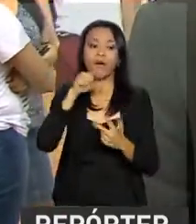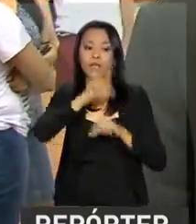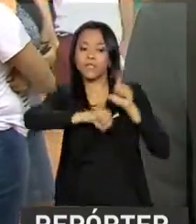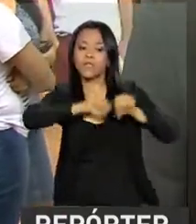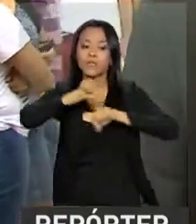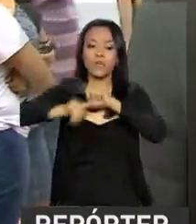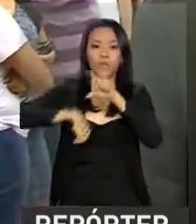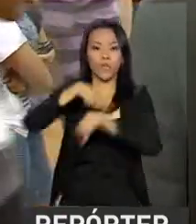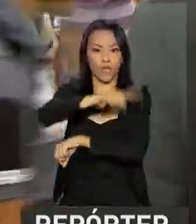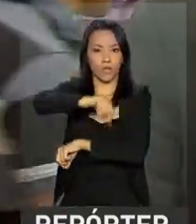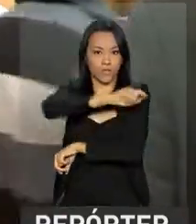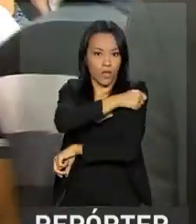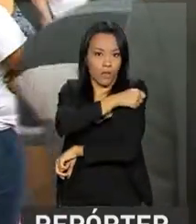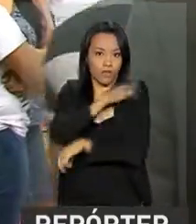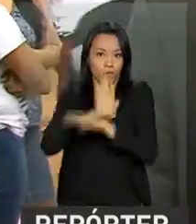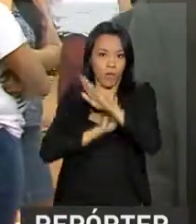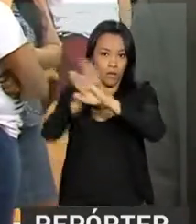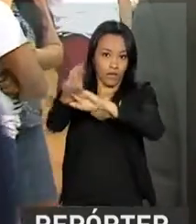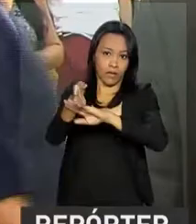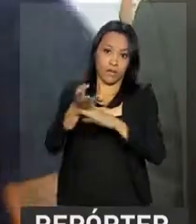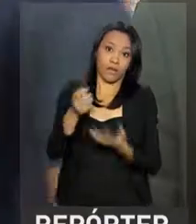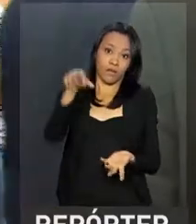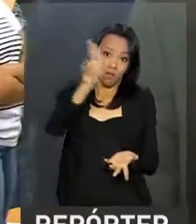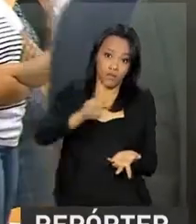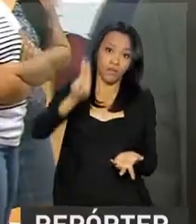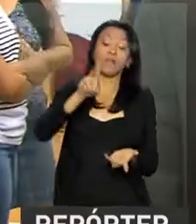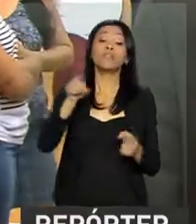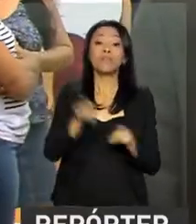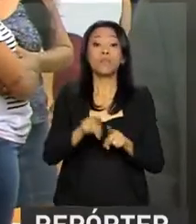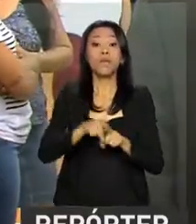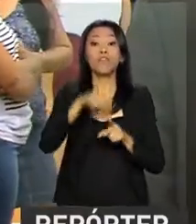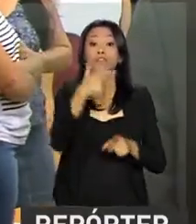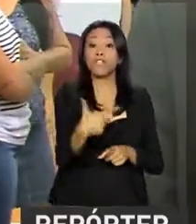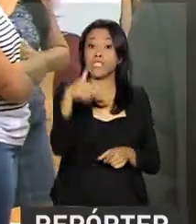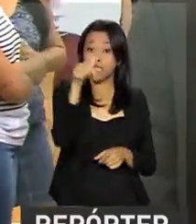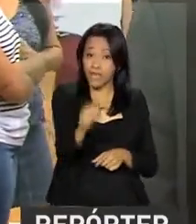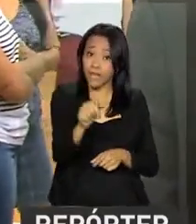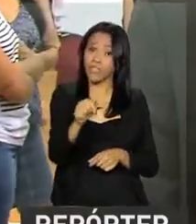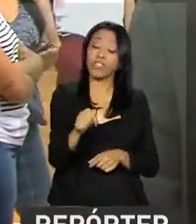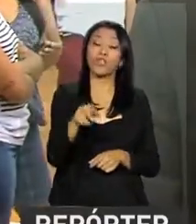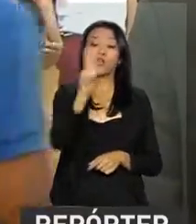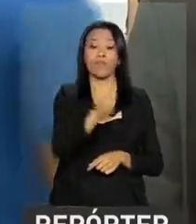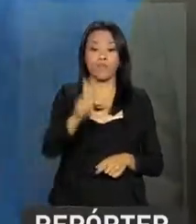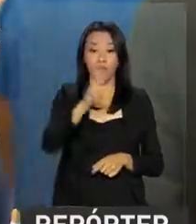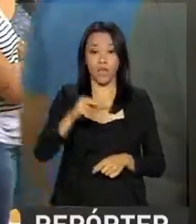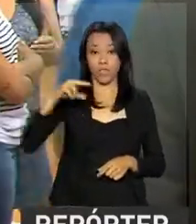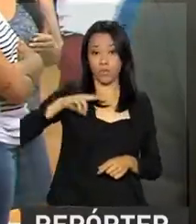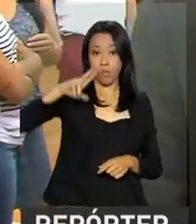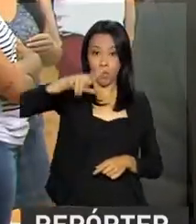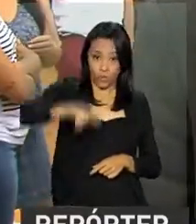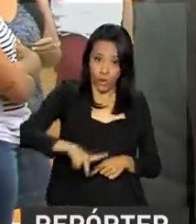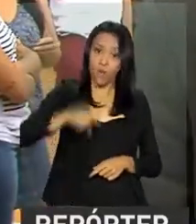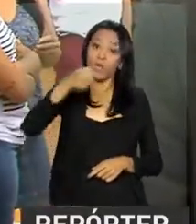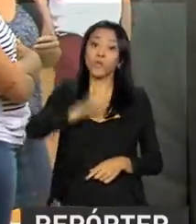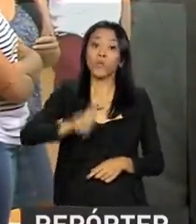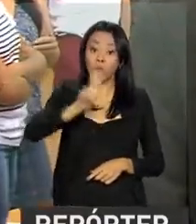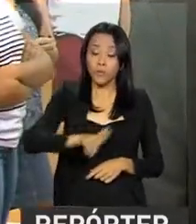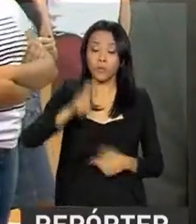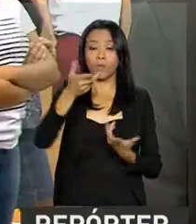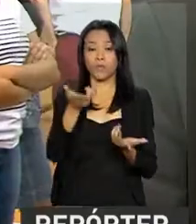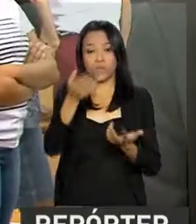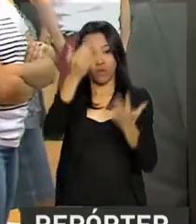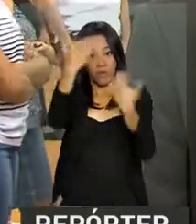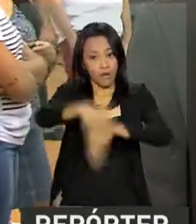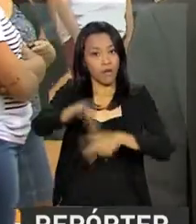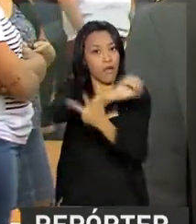dos estudantes para o ensino superior além de 27 universidades em portugal que também utiliza o exame com